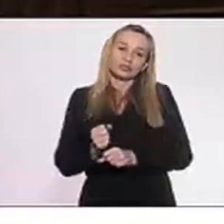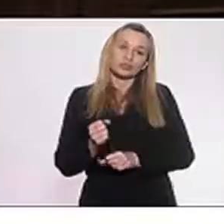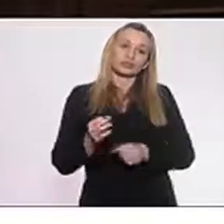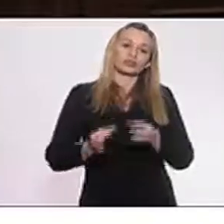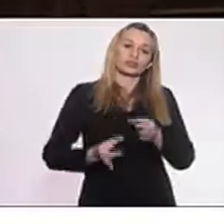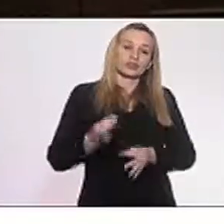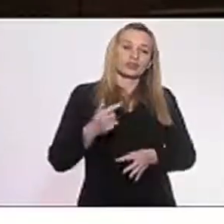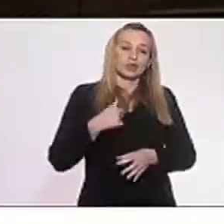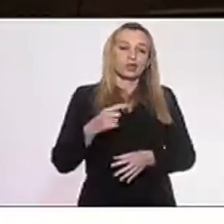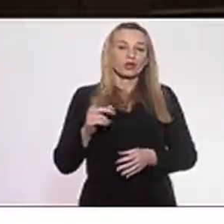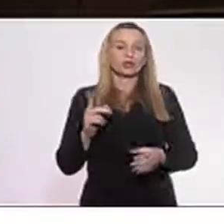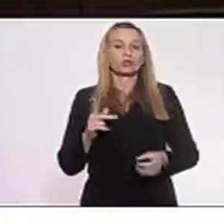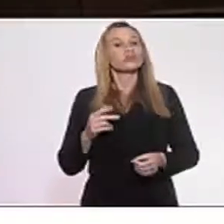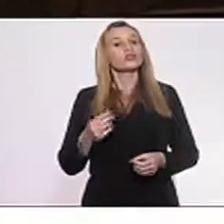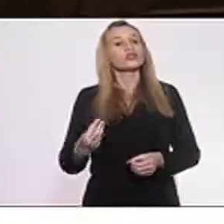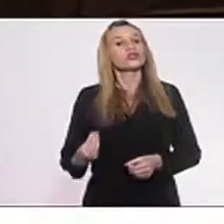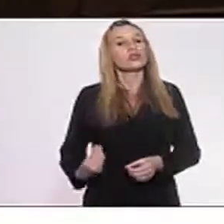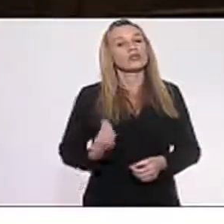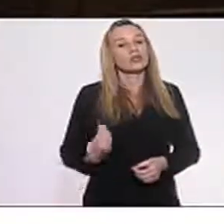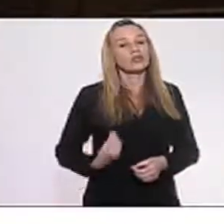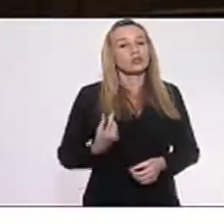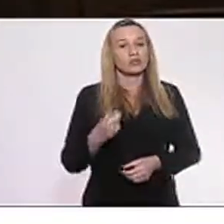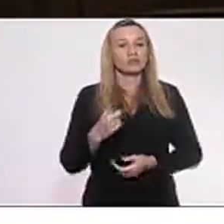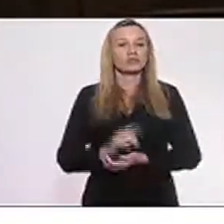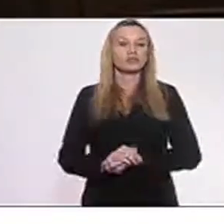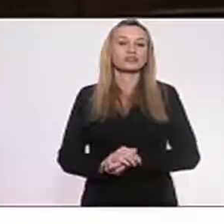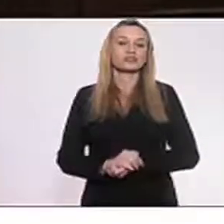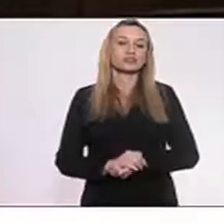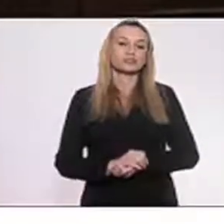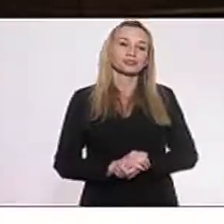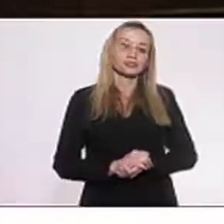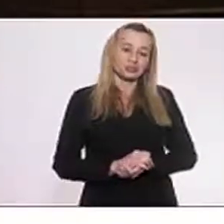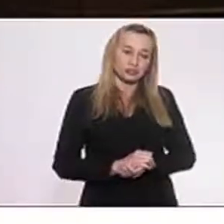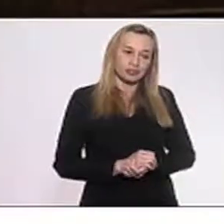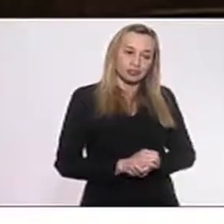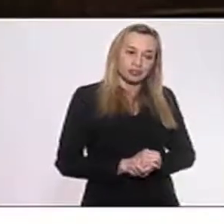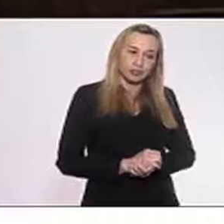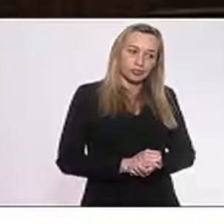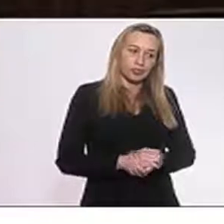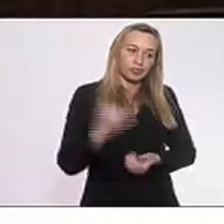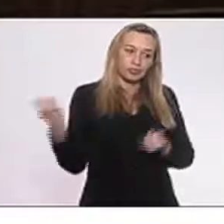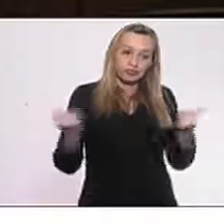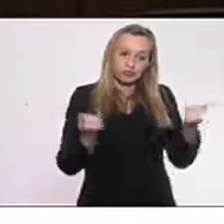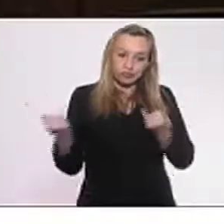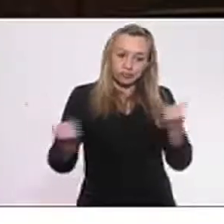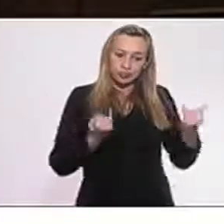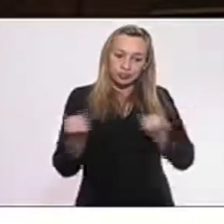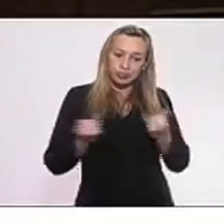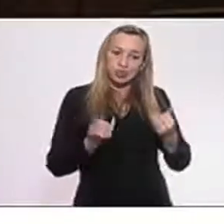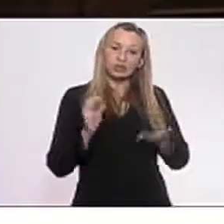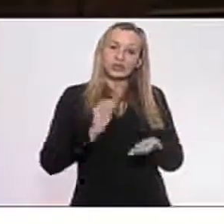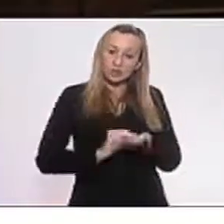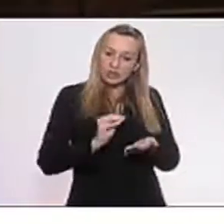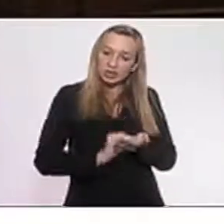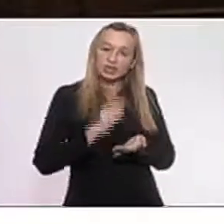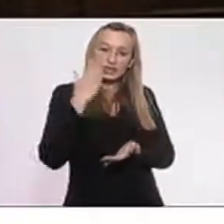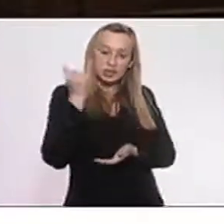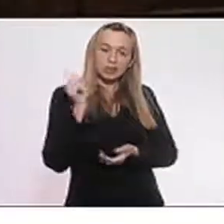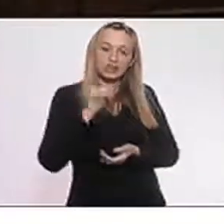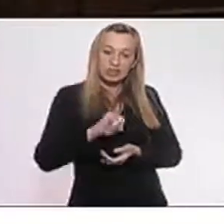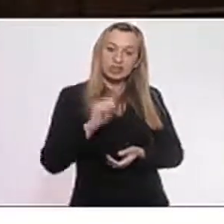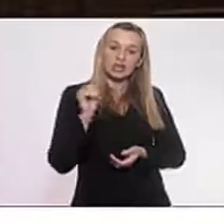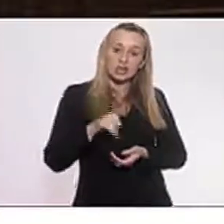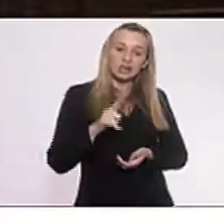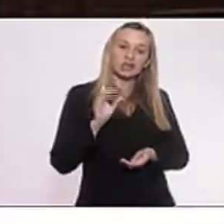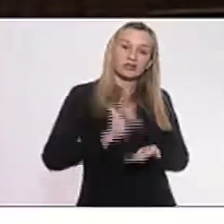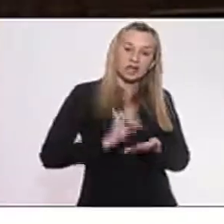participo, surgiu já um rumor, uma informação a ser confirmada, de que o governo do